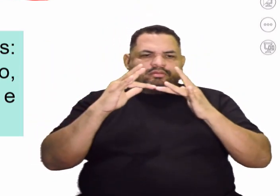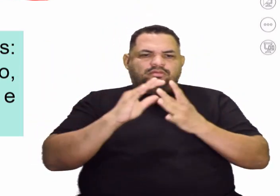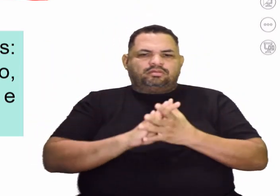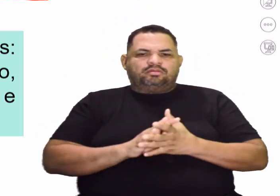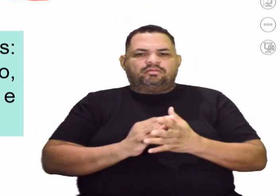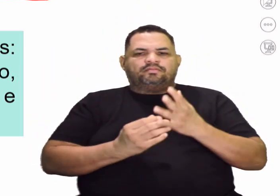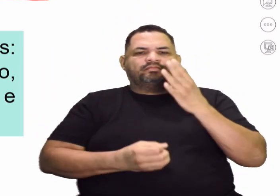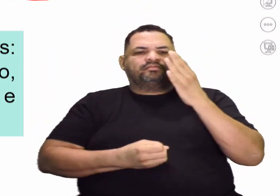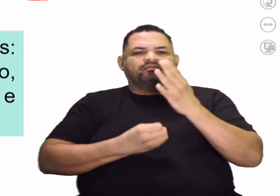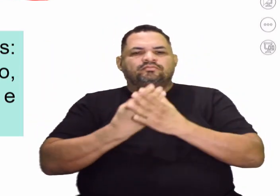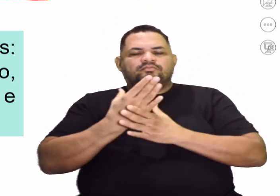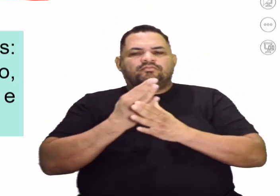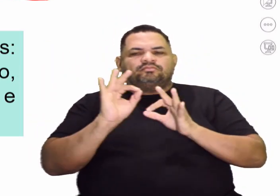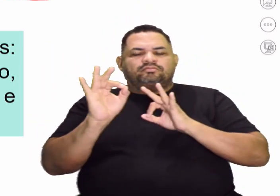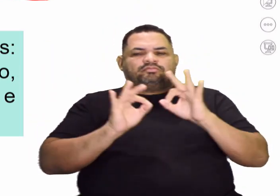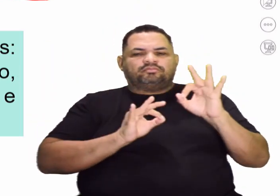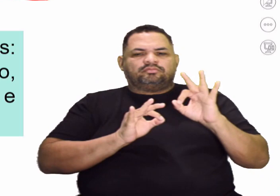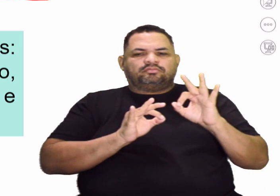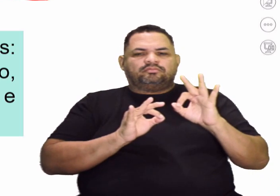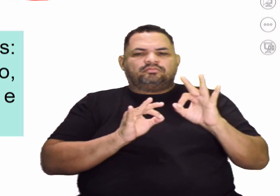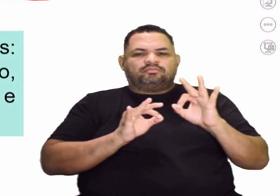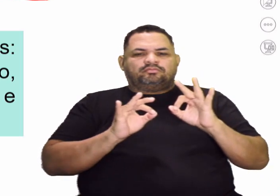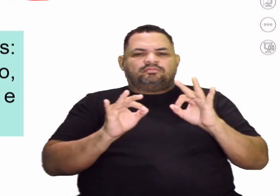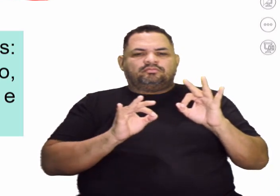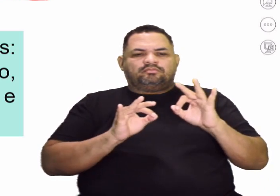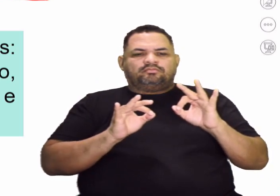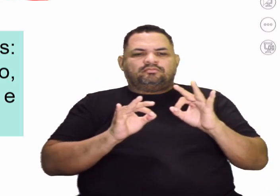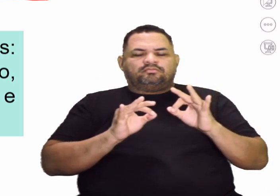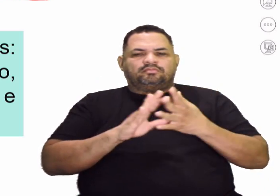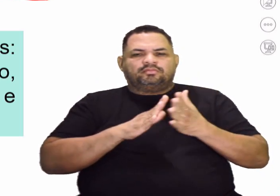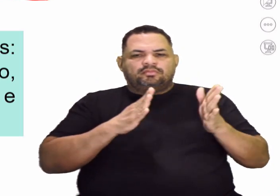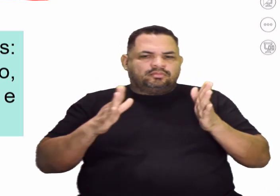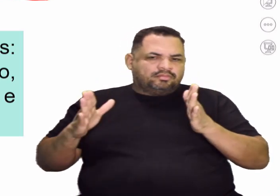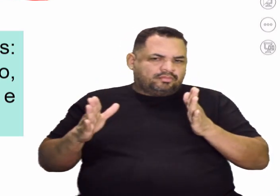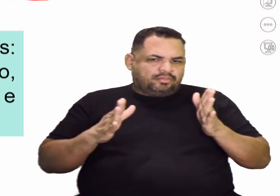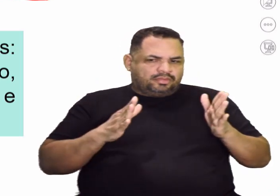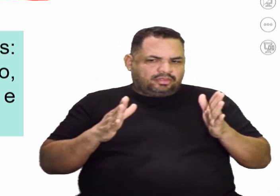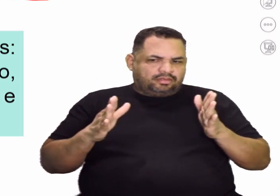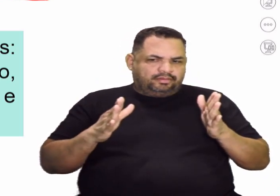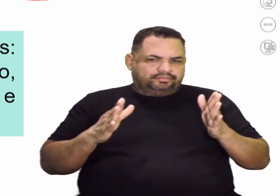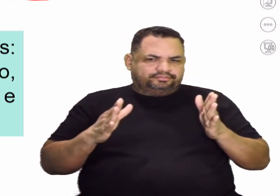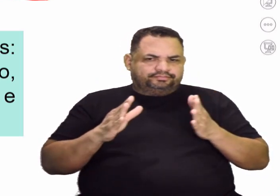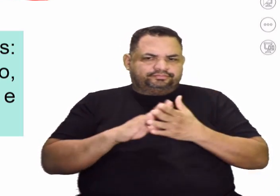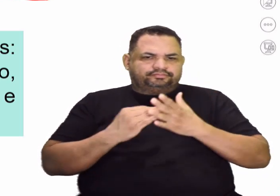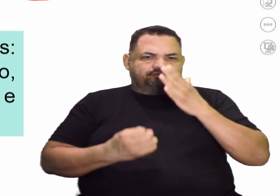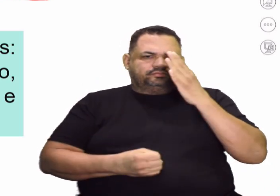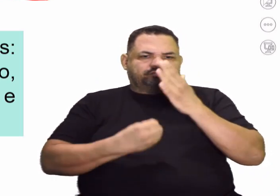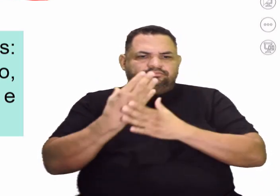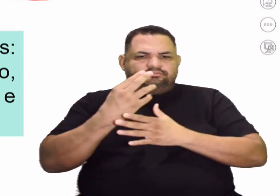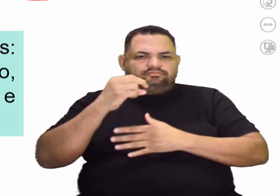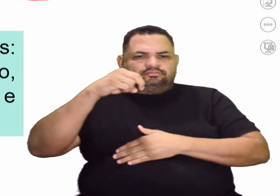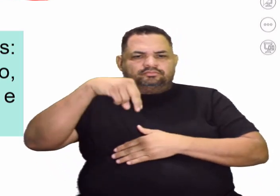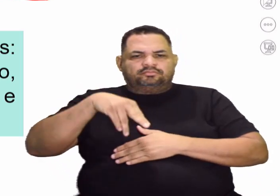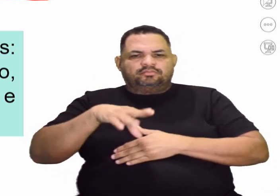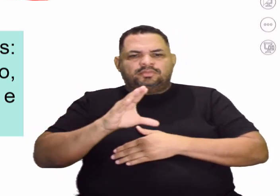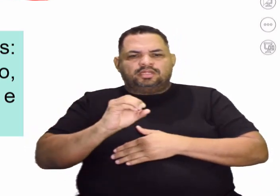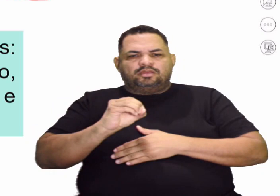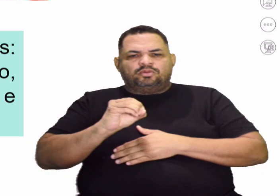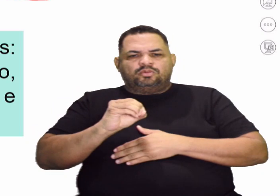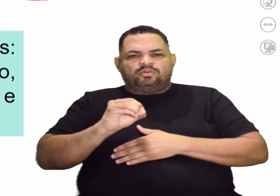tá bom? Então, assim, eles aqui num período também surgiu o neoclassicismo, né?